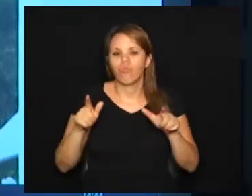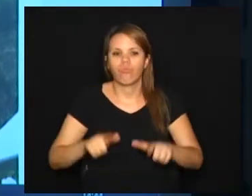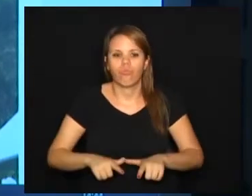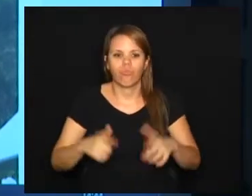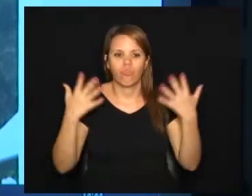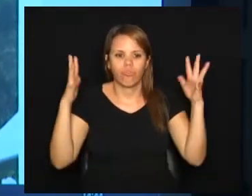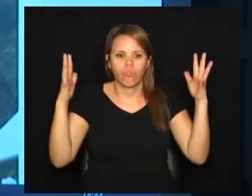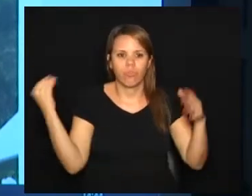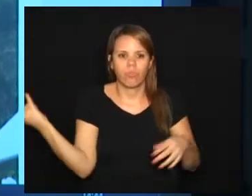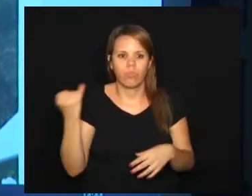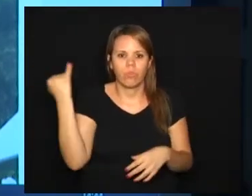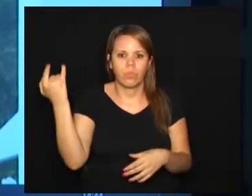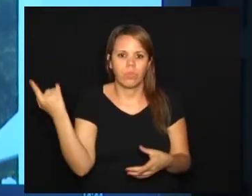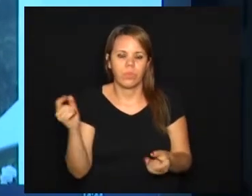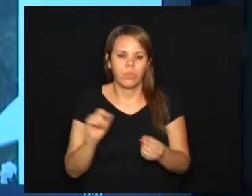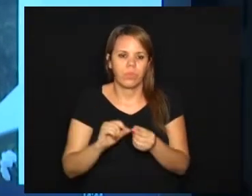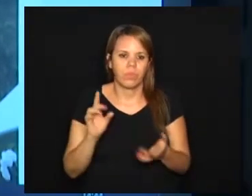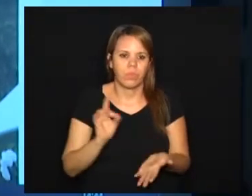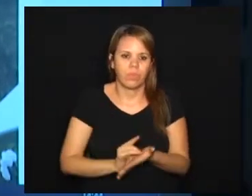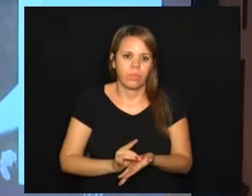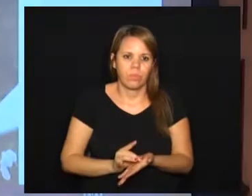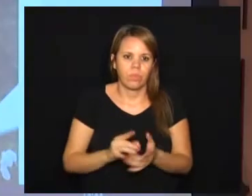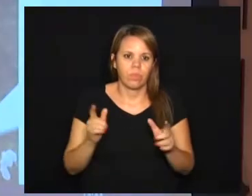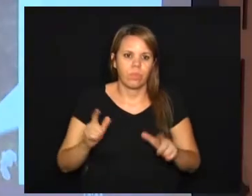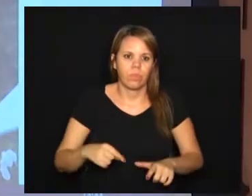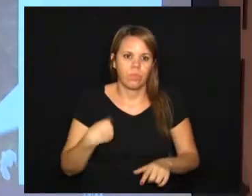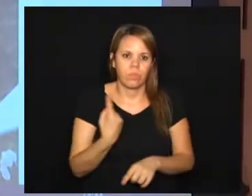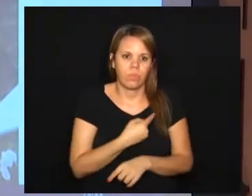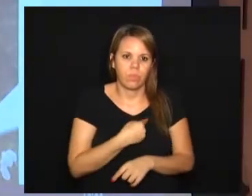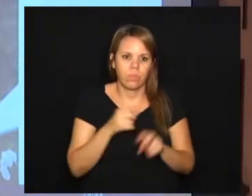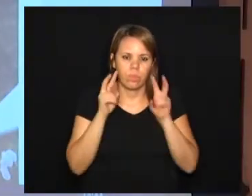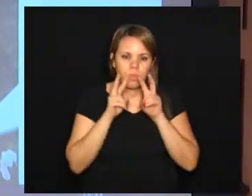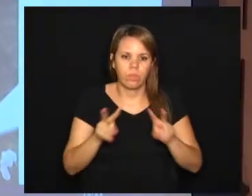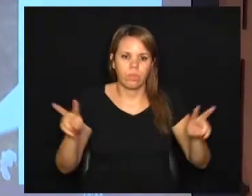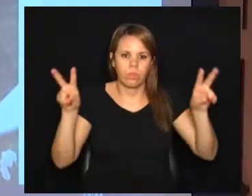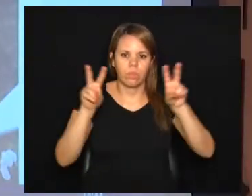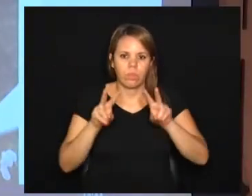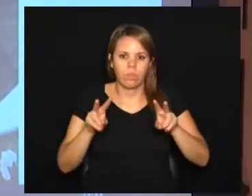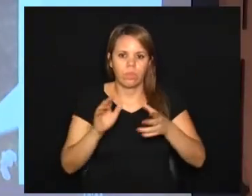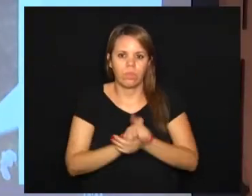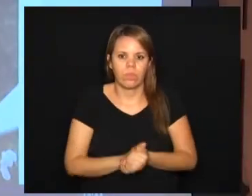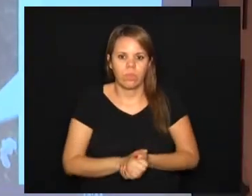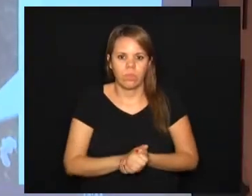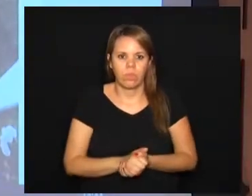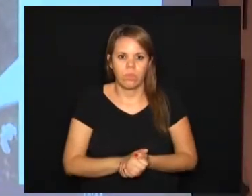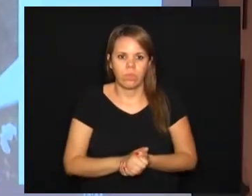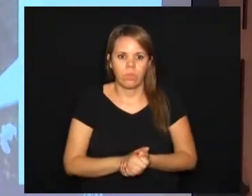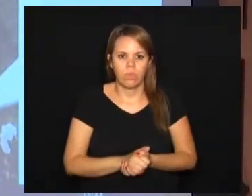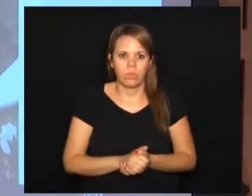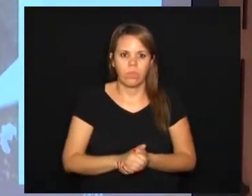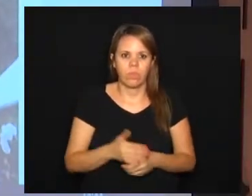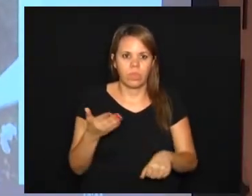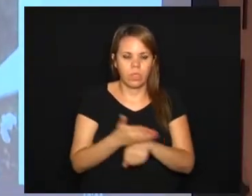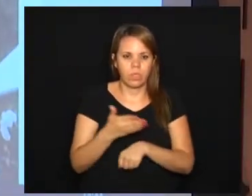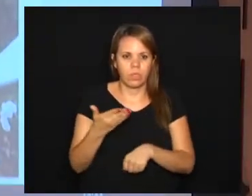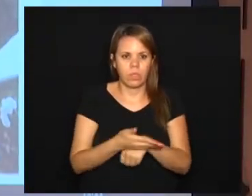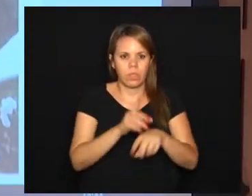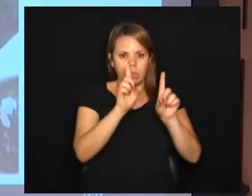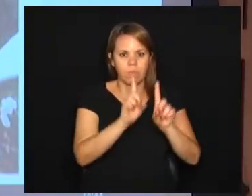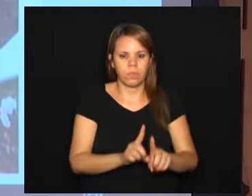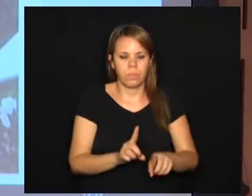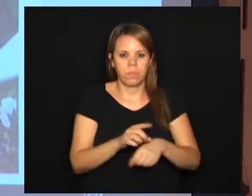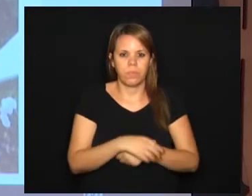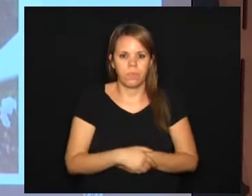bastante importante que nós realizamos, onde nós colocamos em evidência a participação da pessoa com